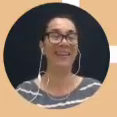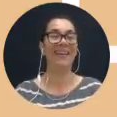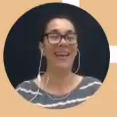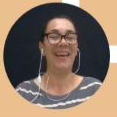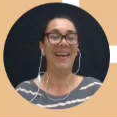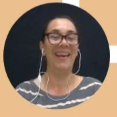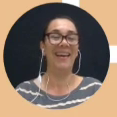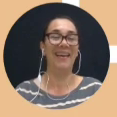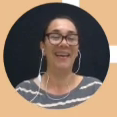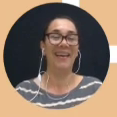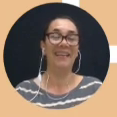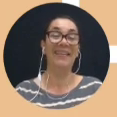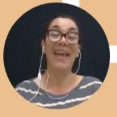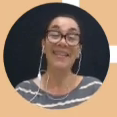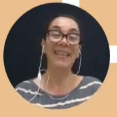né?